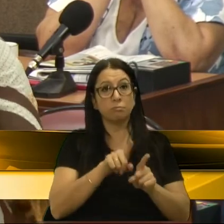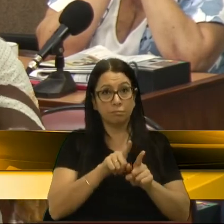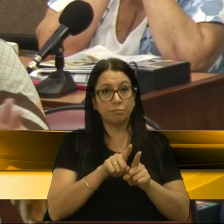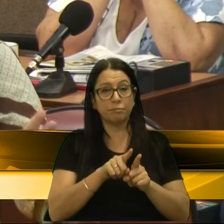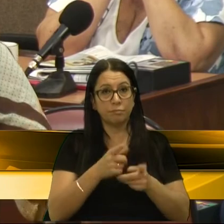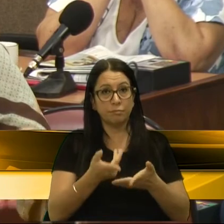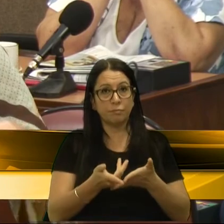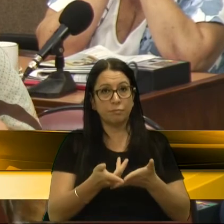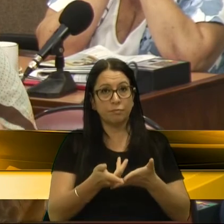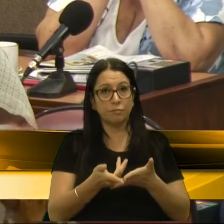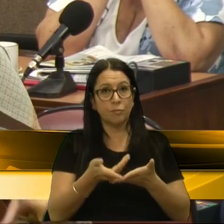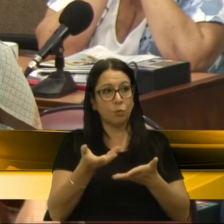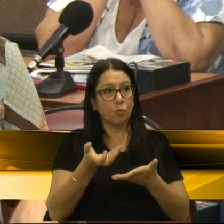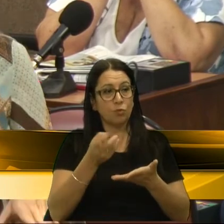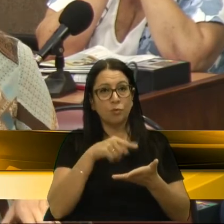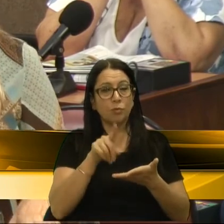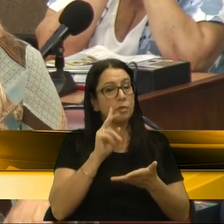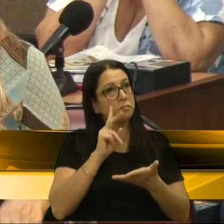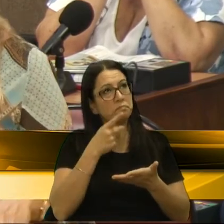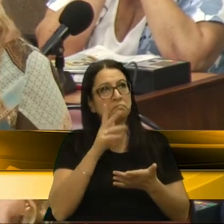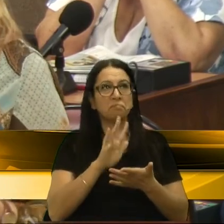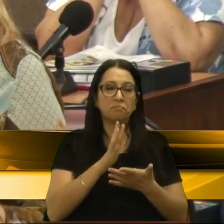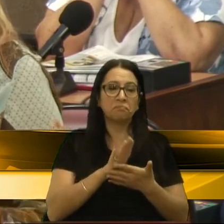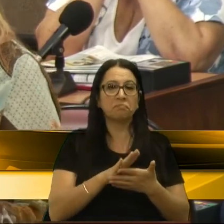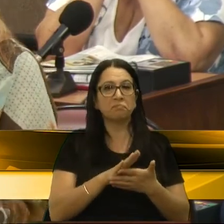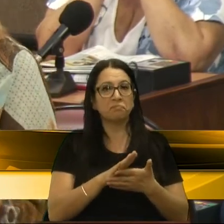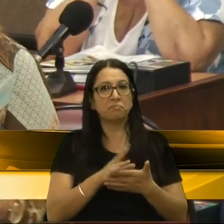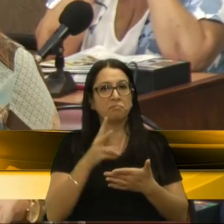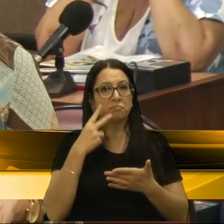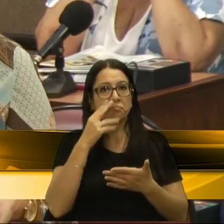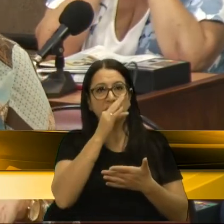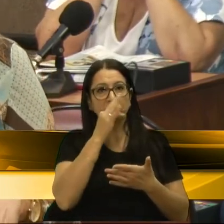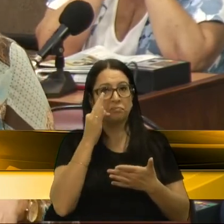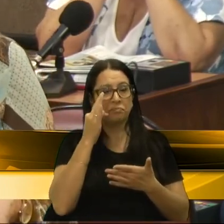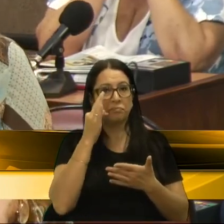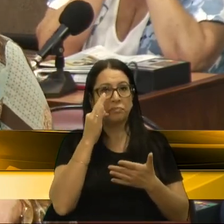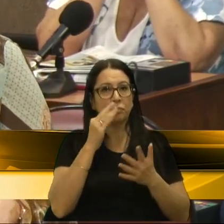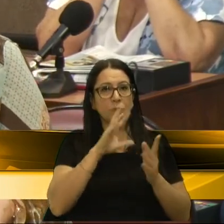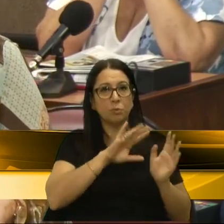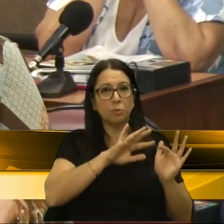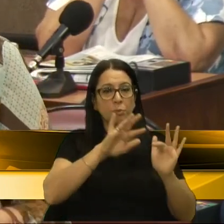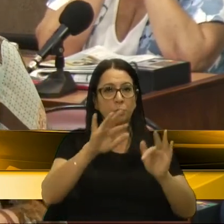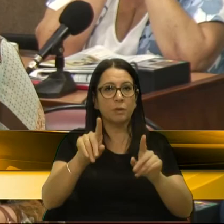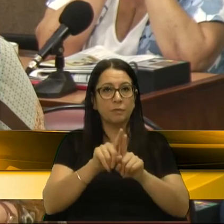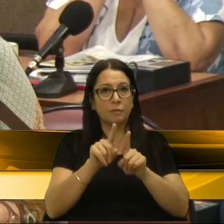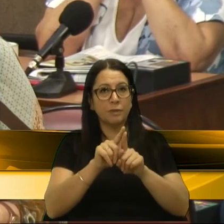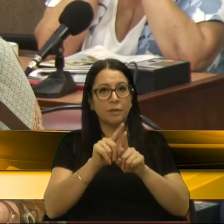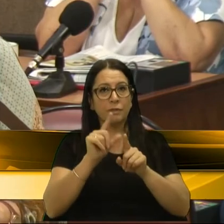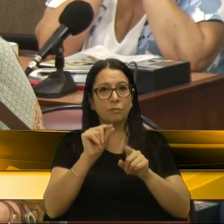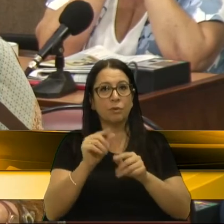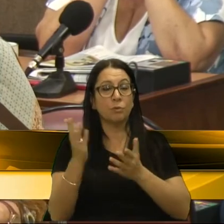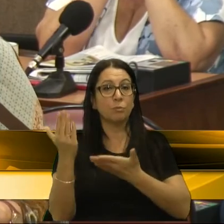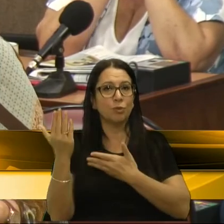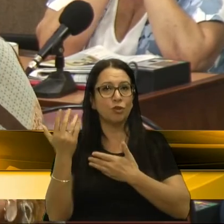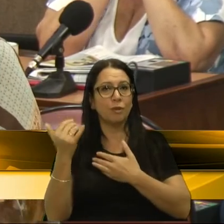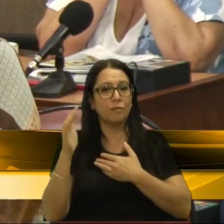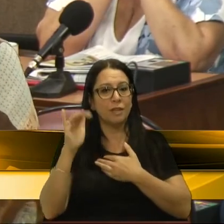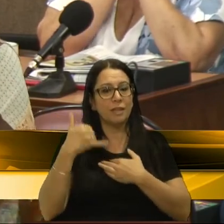Hoje, eu quero arriscar em dizer, vereadora Tati, que esse arrastão deve ser feito muito por menores.